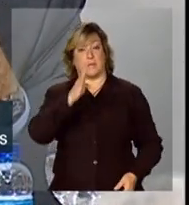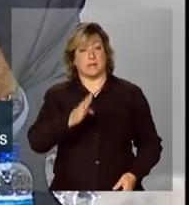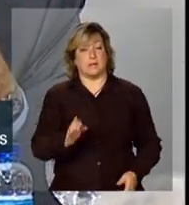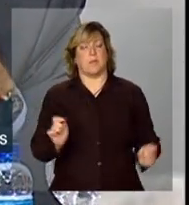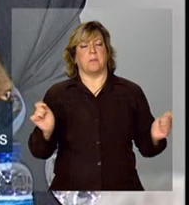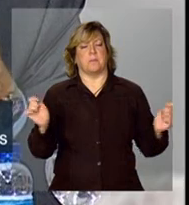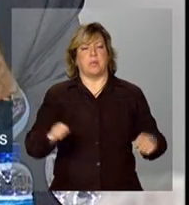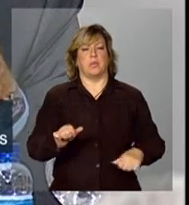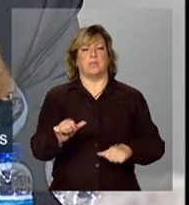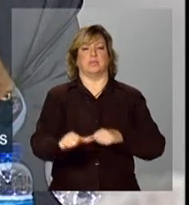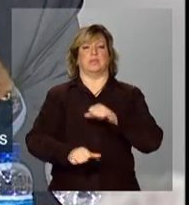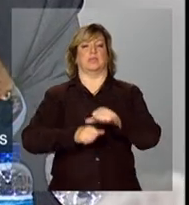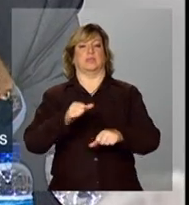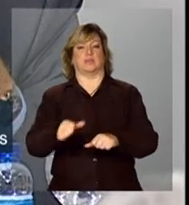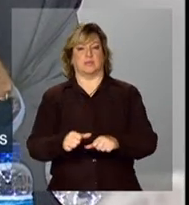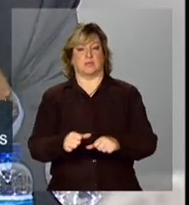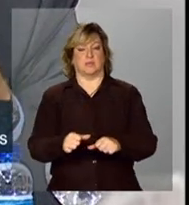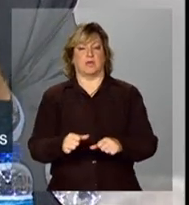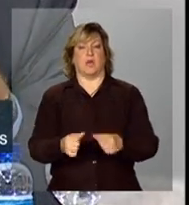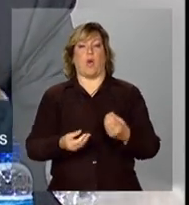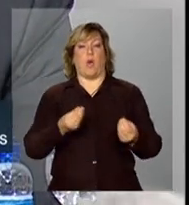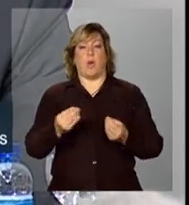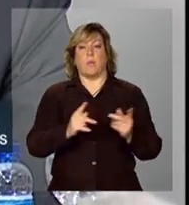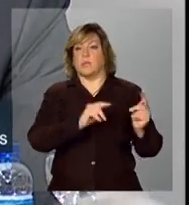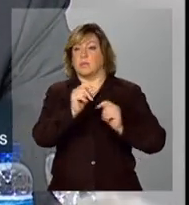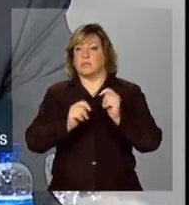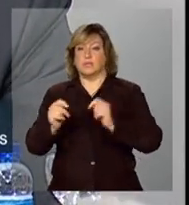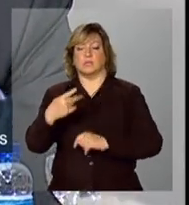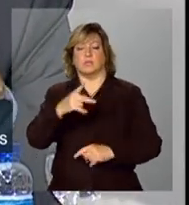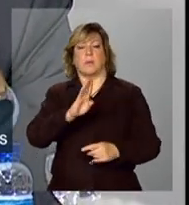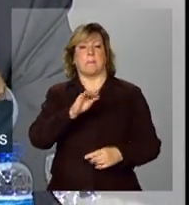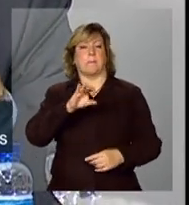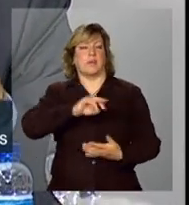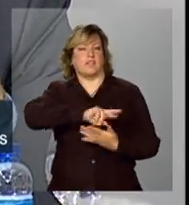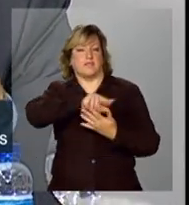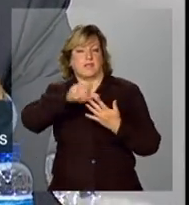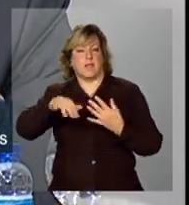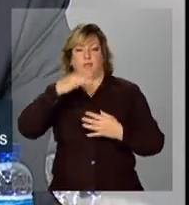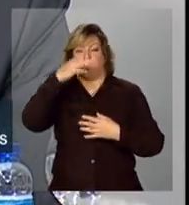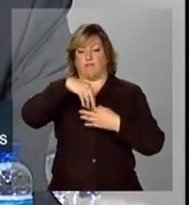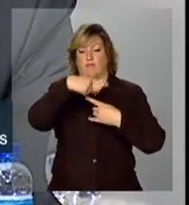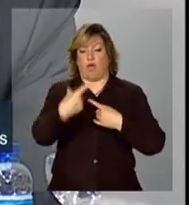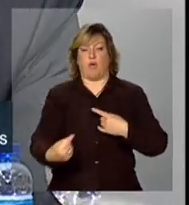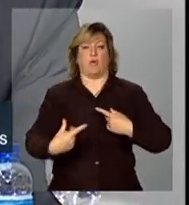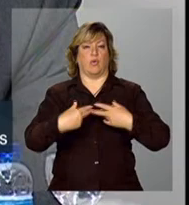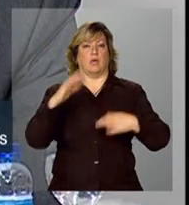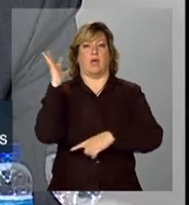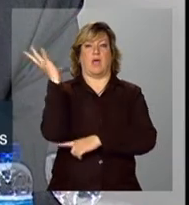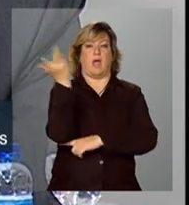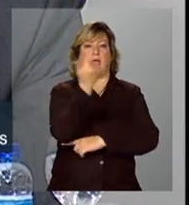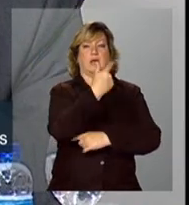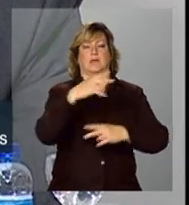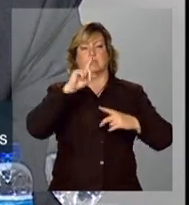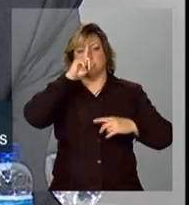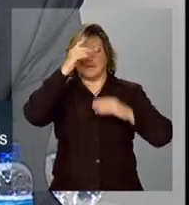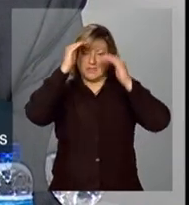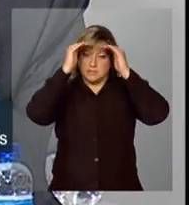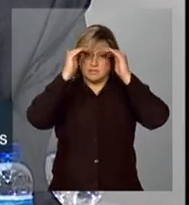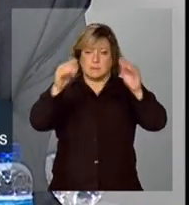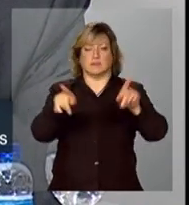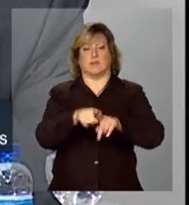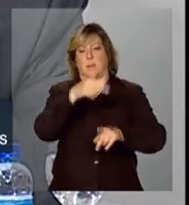pode mudar com relação à preservação da sua biodiversidade, ou com respeito à natureza e ao respeito ao